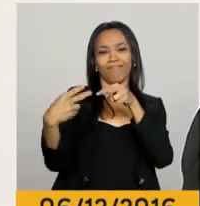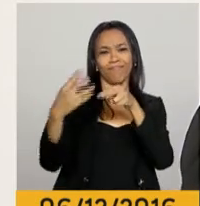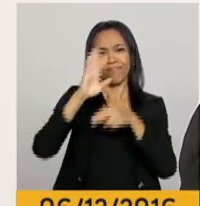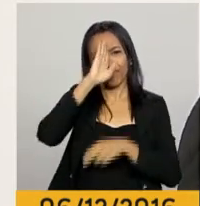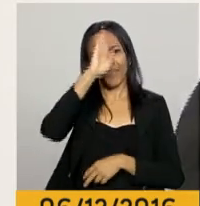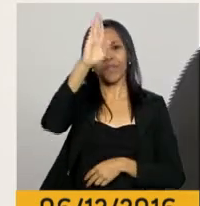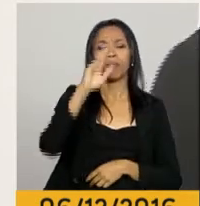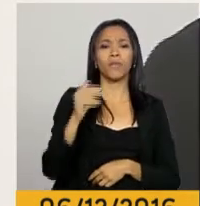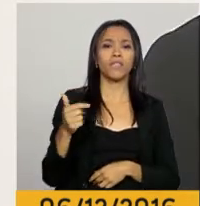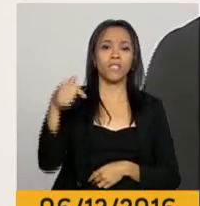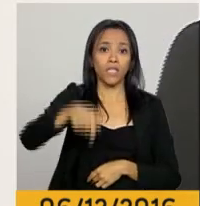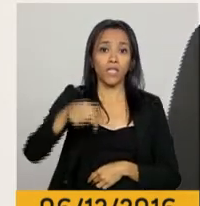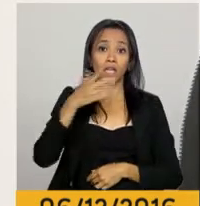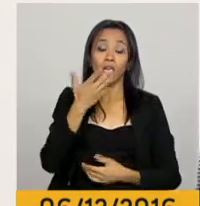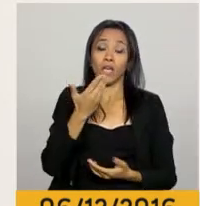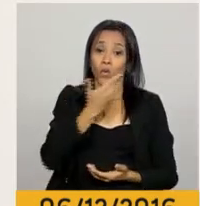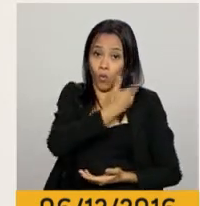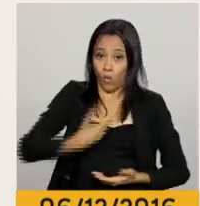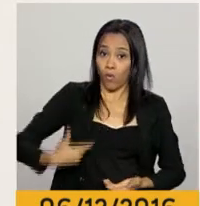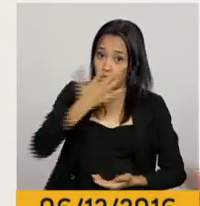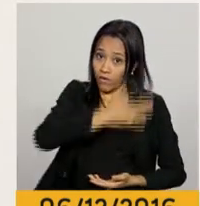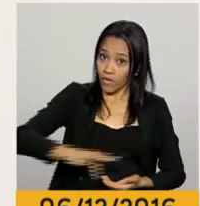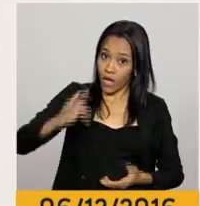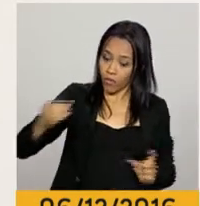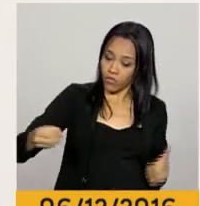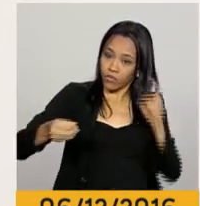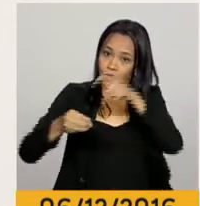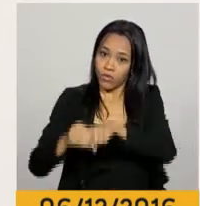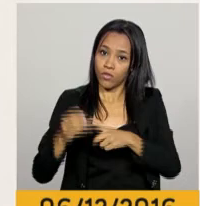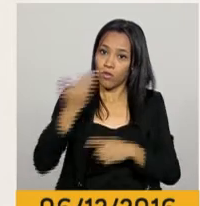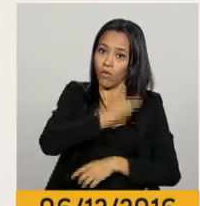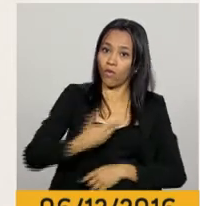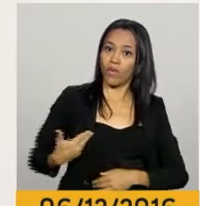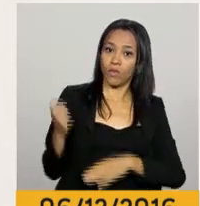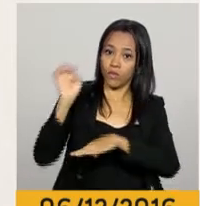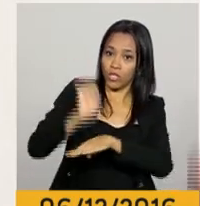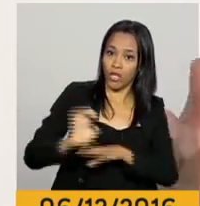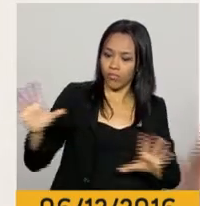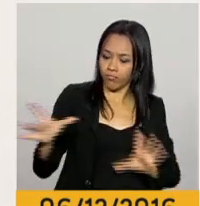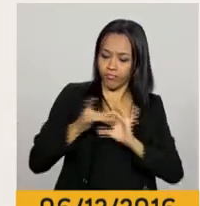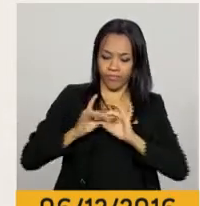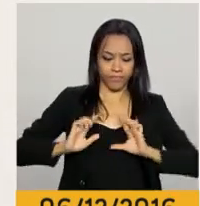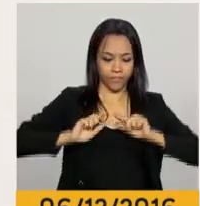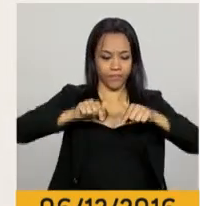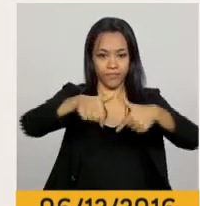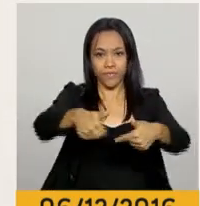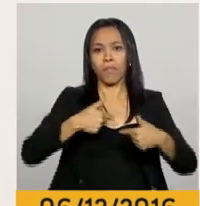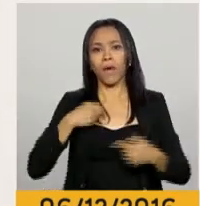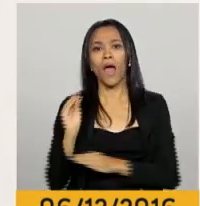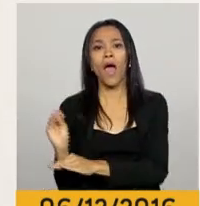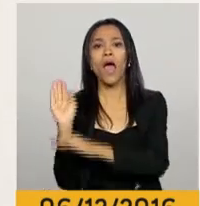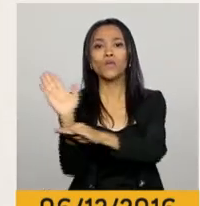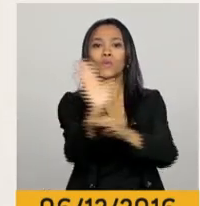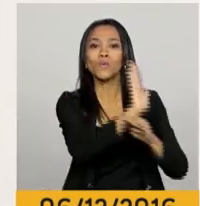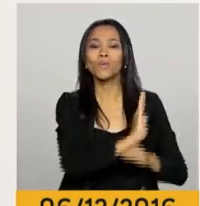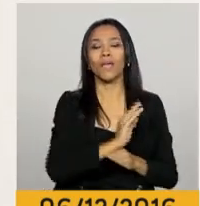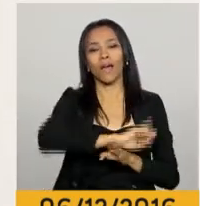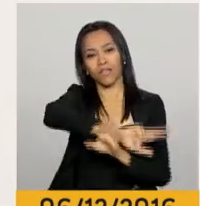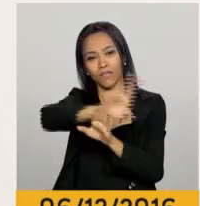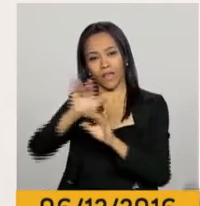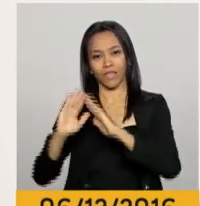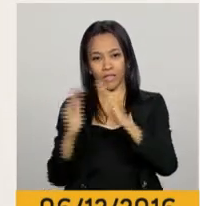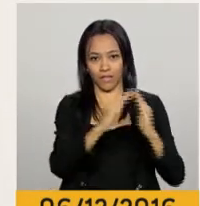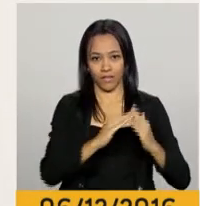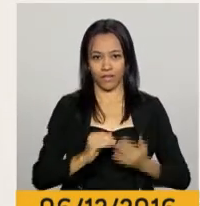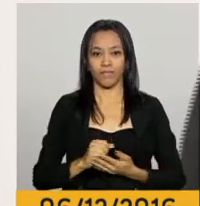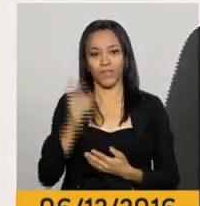em que o governo federal se une ao governo estadual para recuperar a santa casa de são